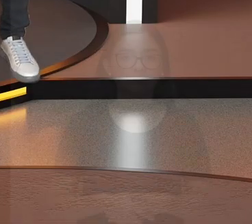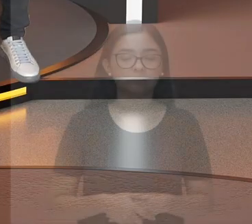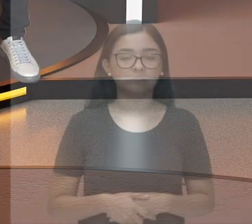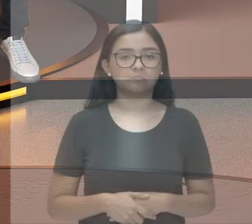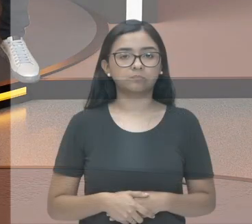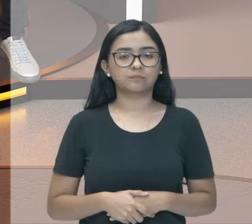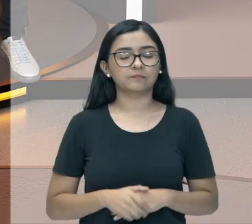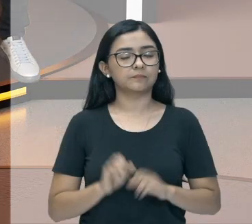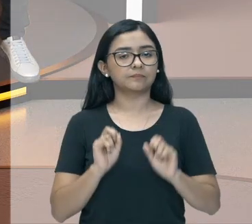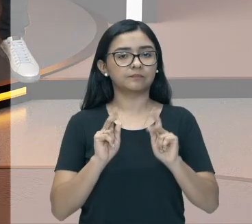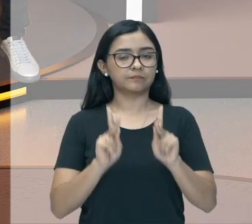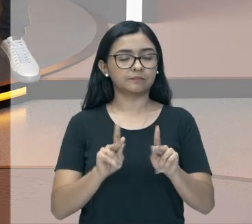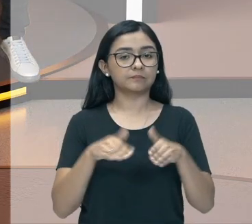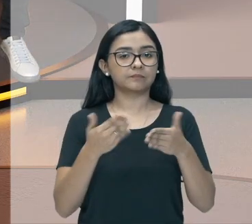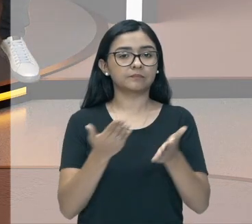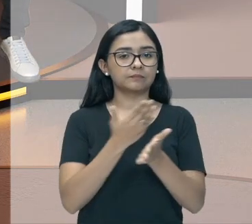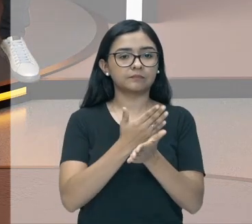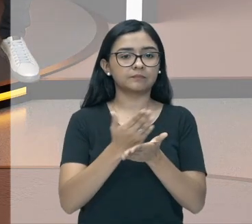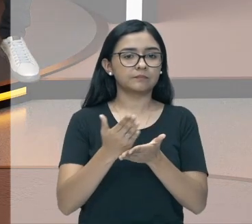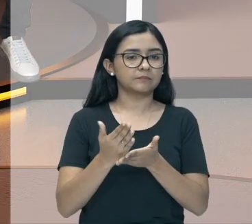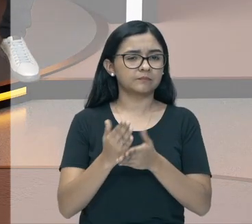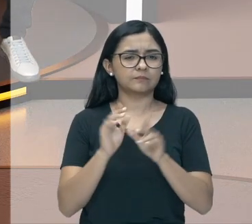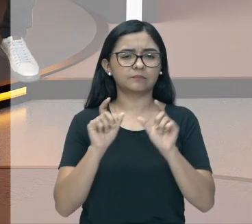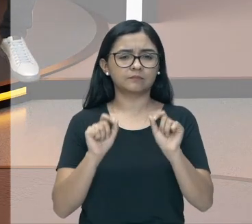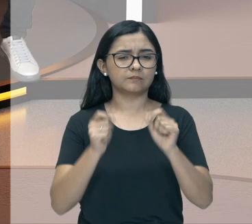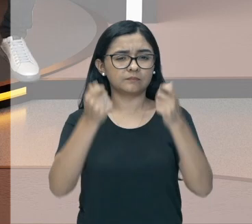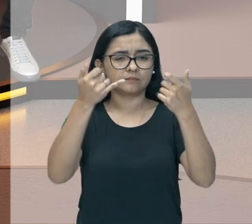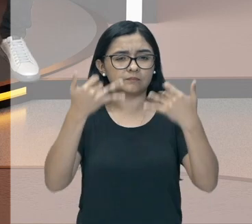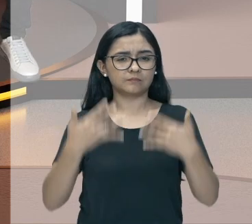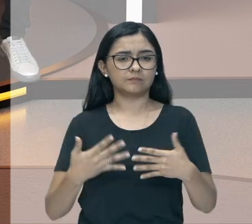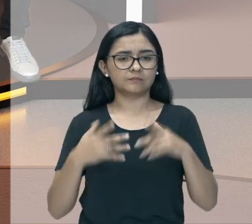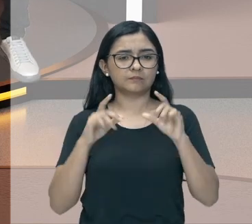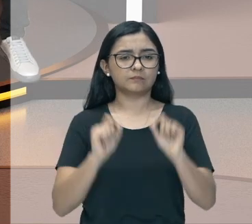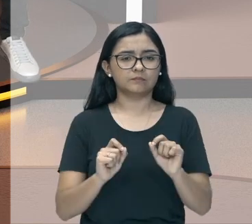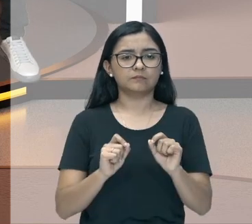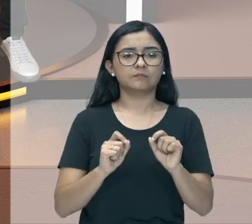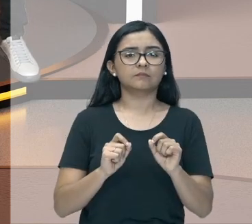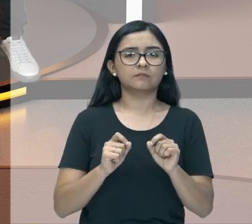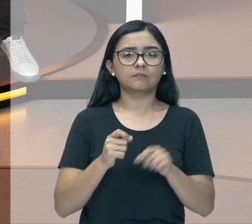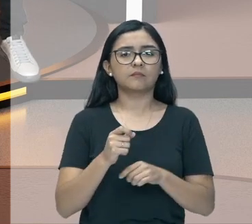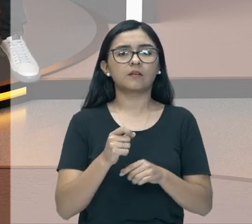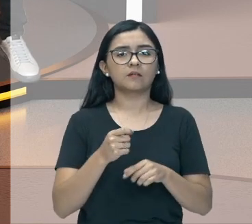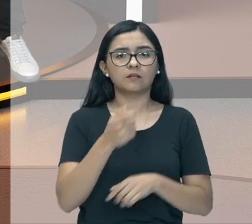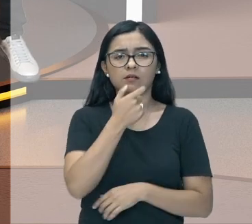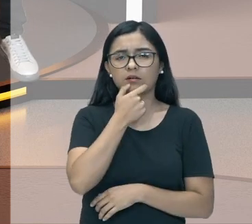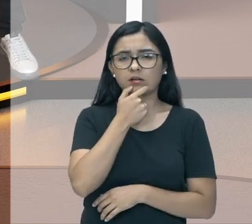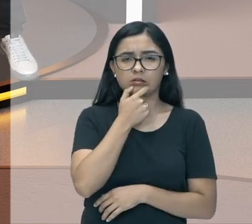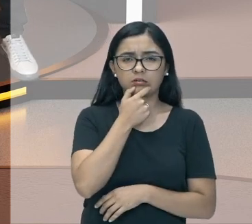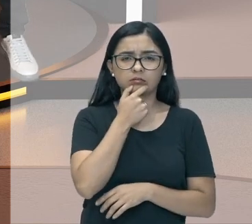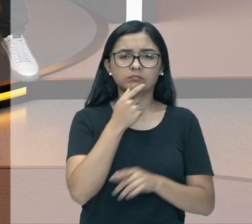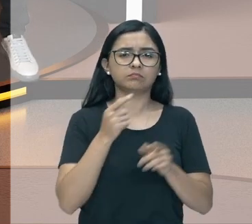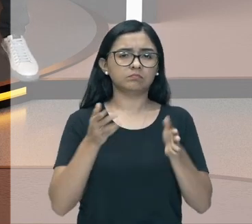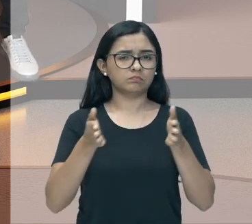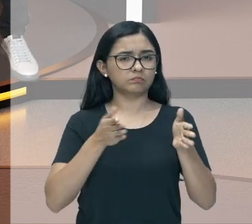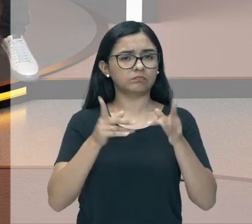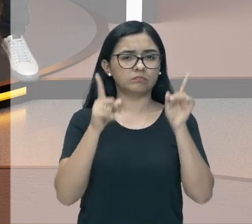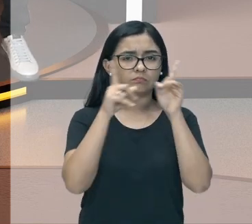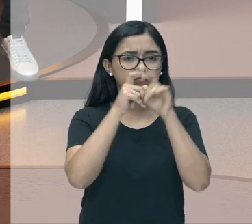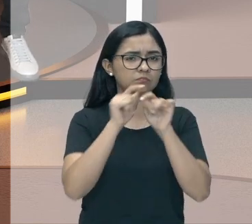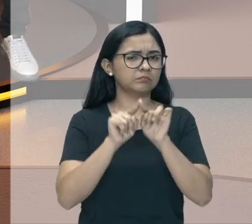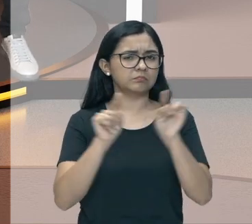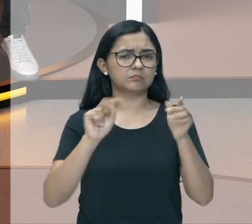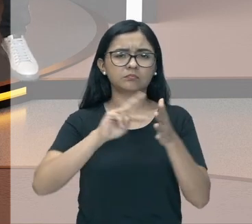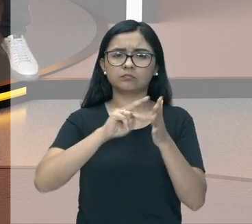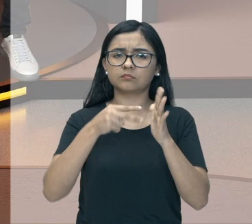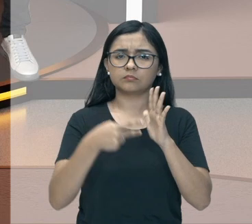Muito bem, e vamos começar então falando a Inglaterra aperta o laço. E você vai me perguntar, professor, mas a Inglaterra aperta o laço